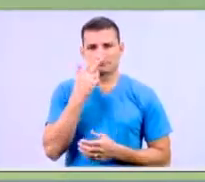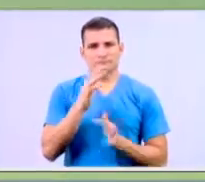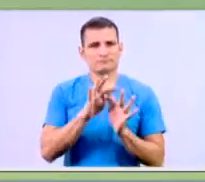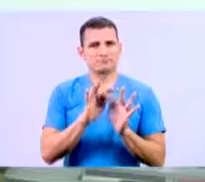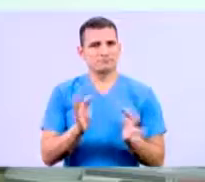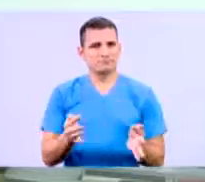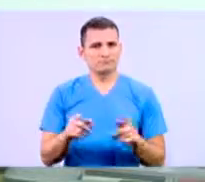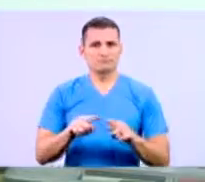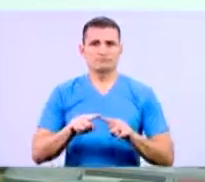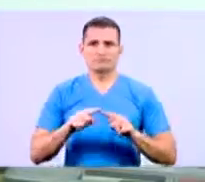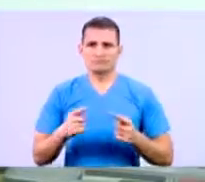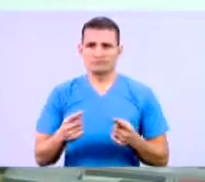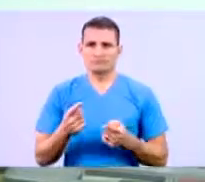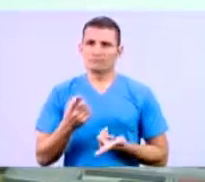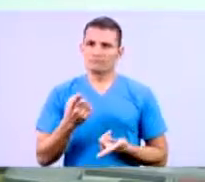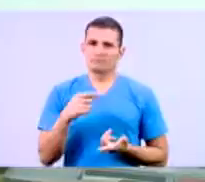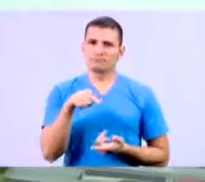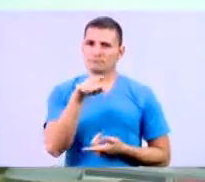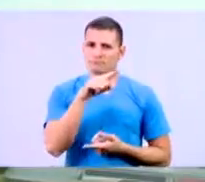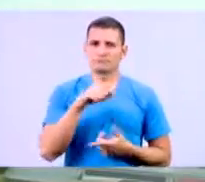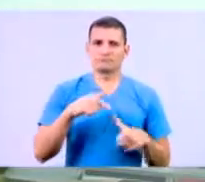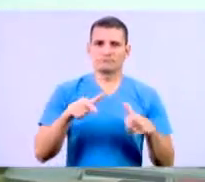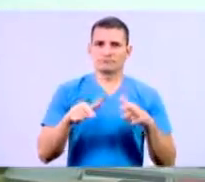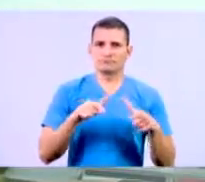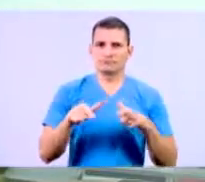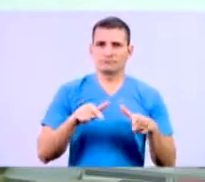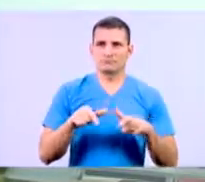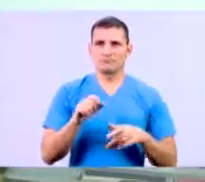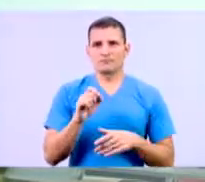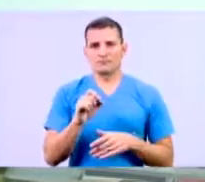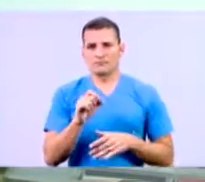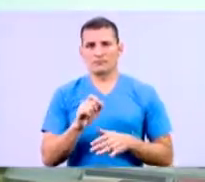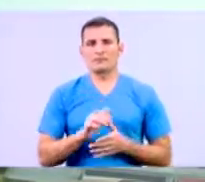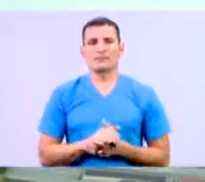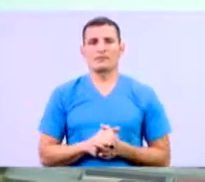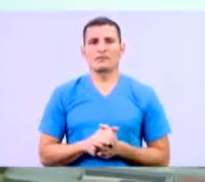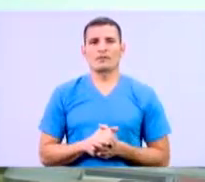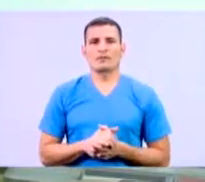mas eles trabalham a questão do seguinte,